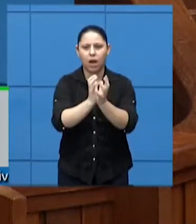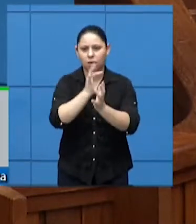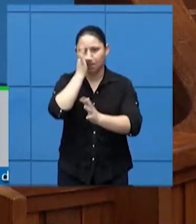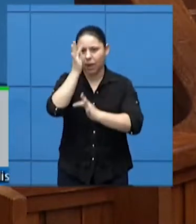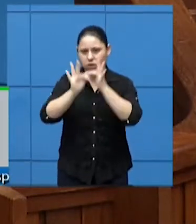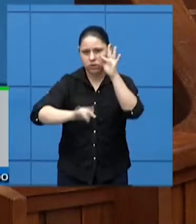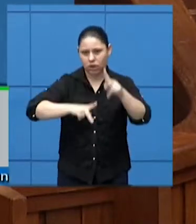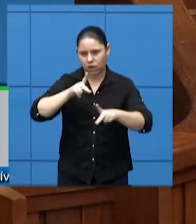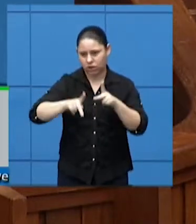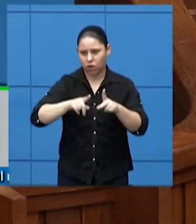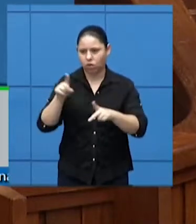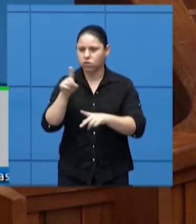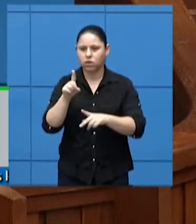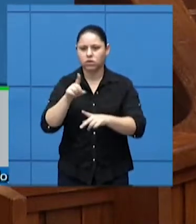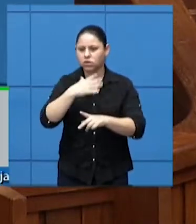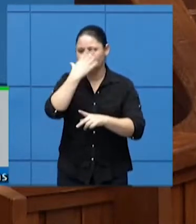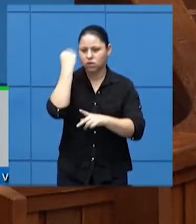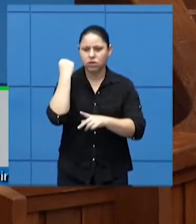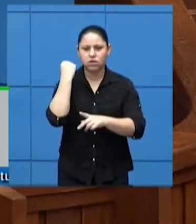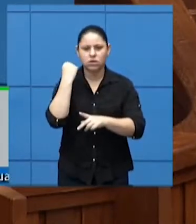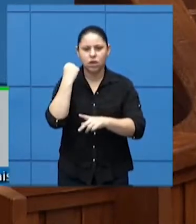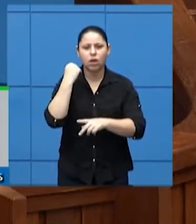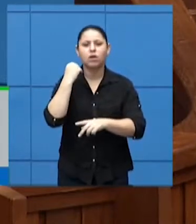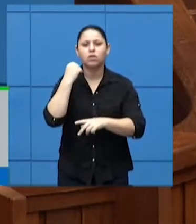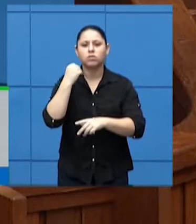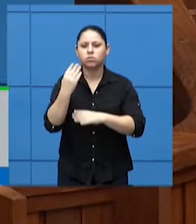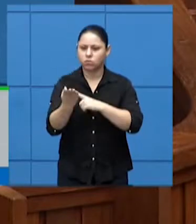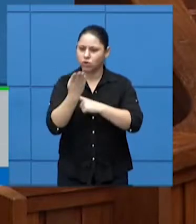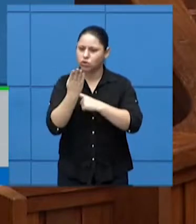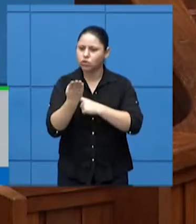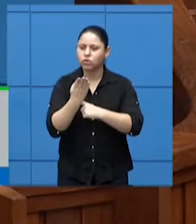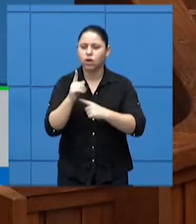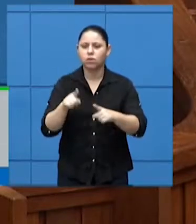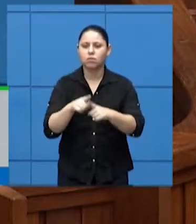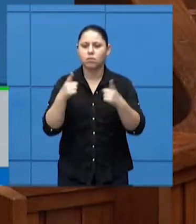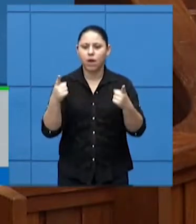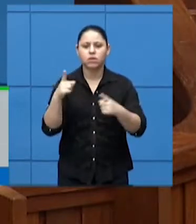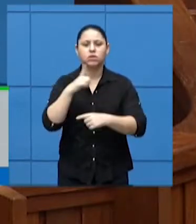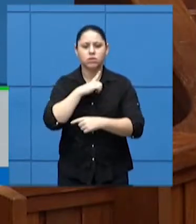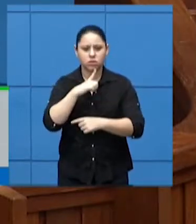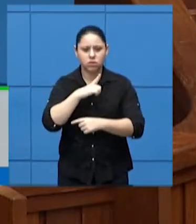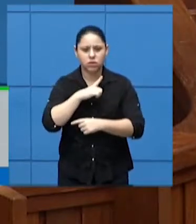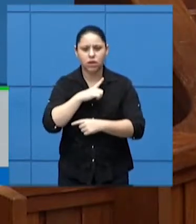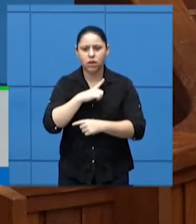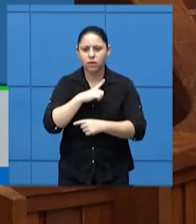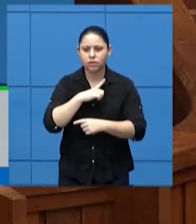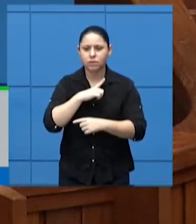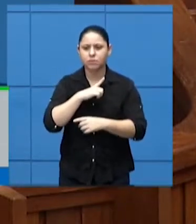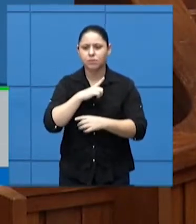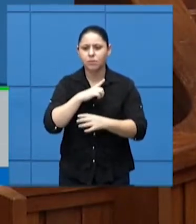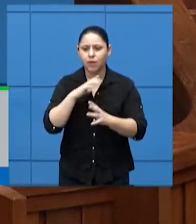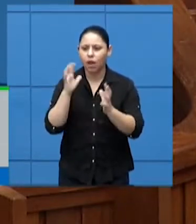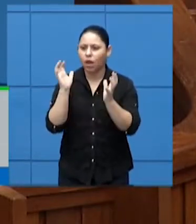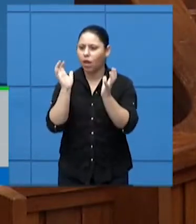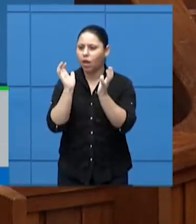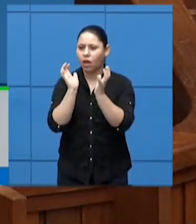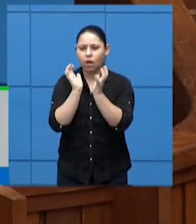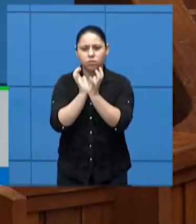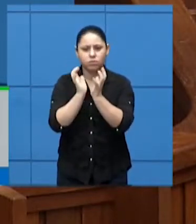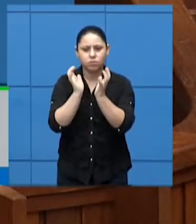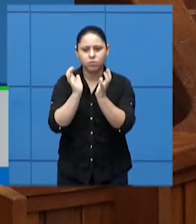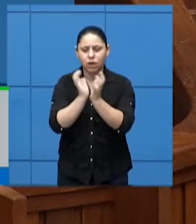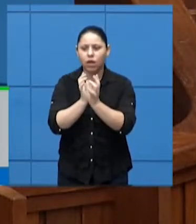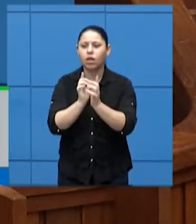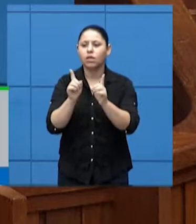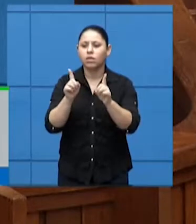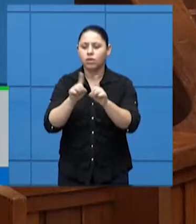Pestalozzi. Se eu me esquecer de alguma, por favor, me ajudem. Mas aqui nós temos a AMA, Associação de Amigos